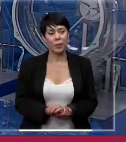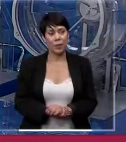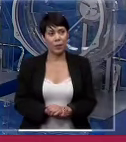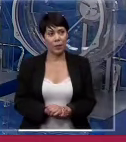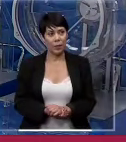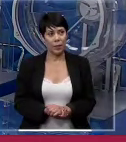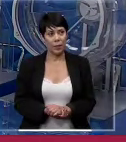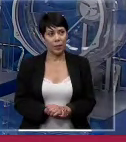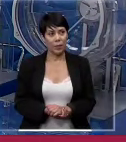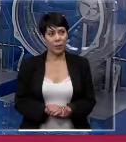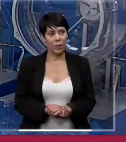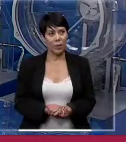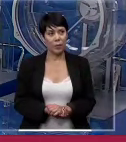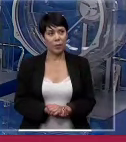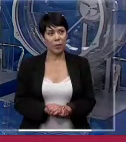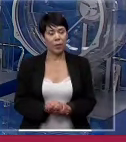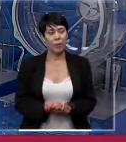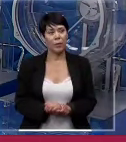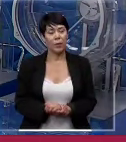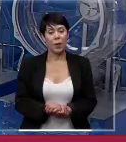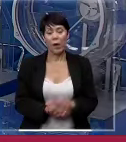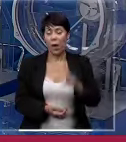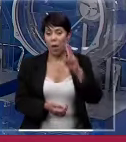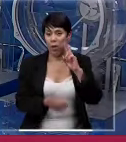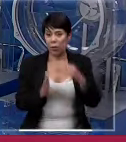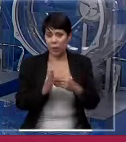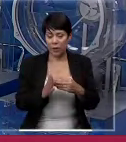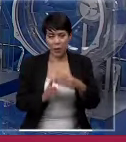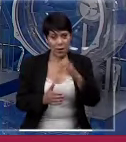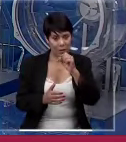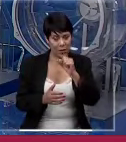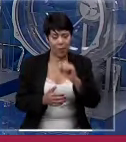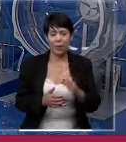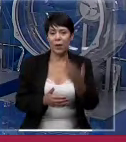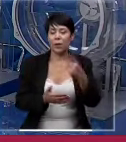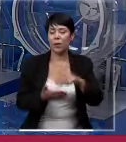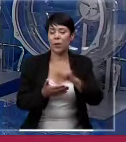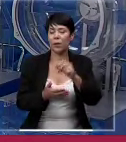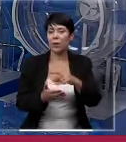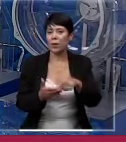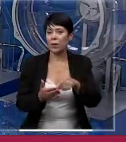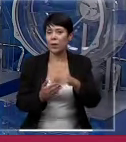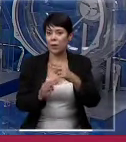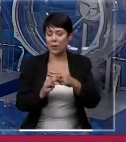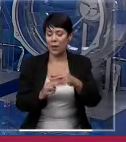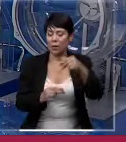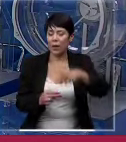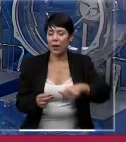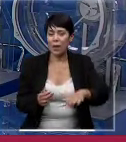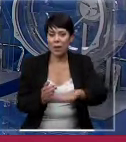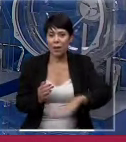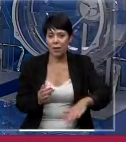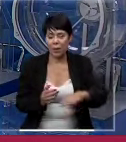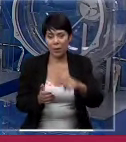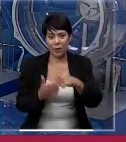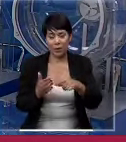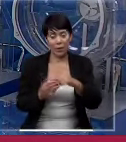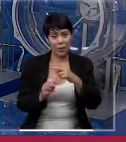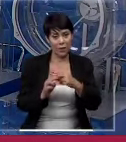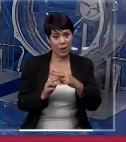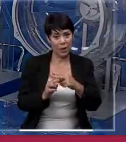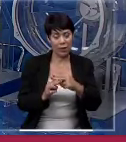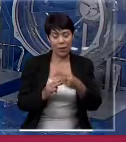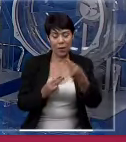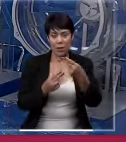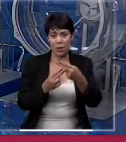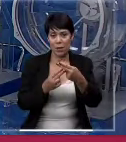50. Sempre de segunda a sábado, às 8 da noite, ocorrem sorteios das Loterias Caixa aqui no espaço Loterias Caixa, no